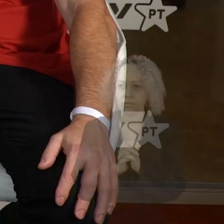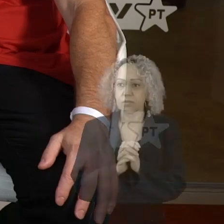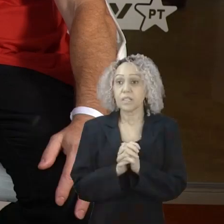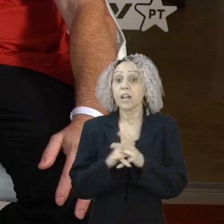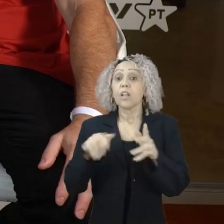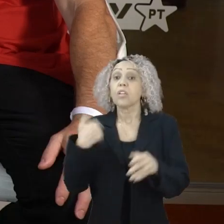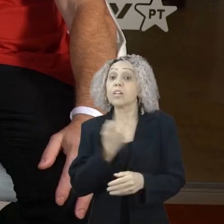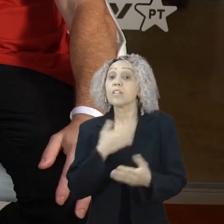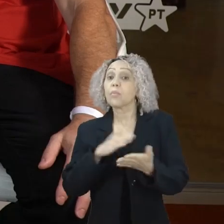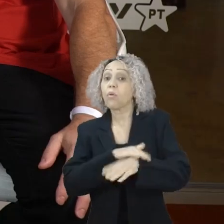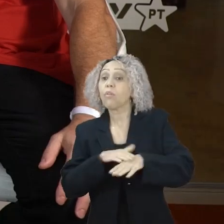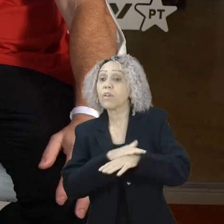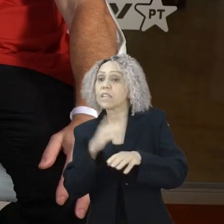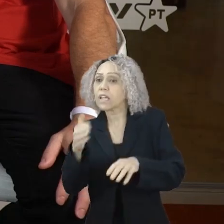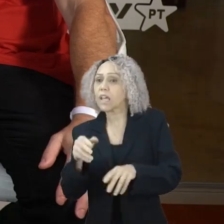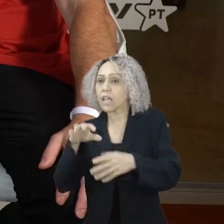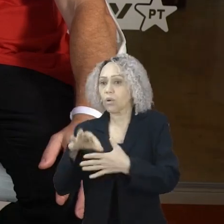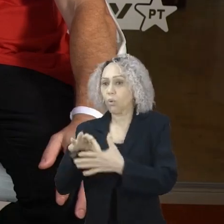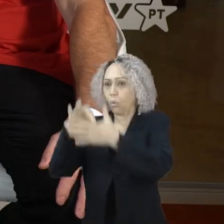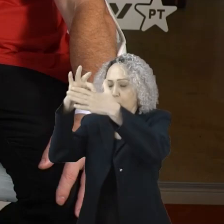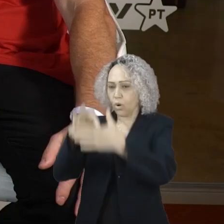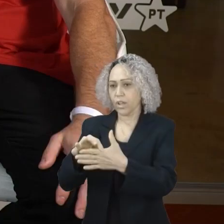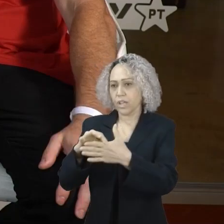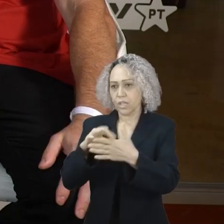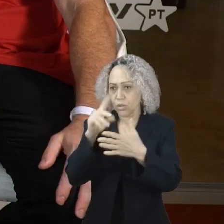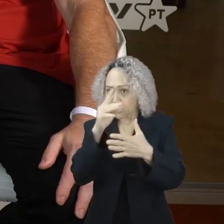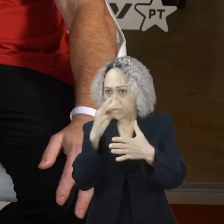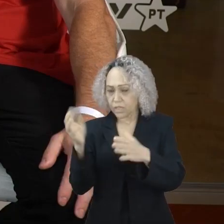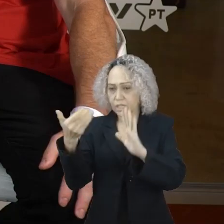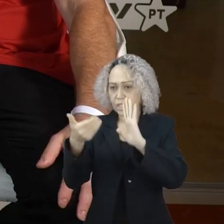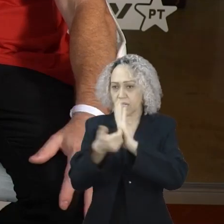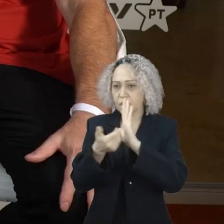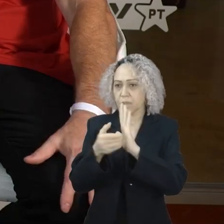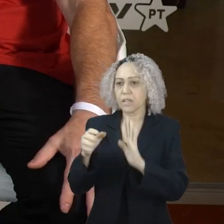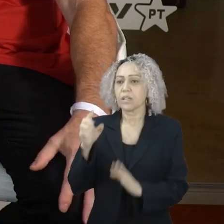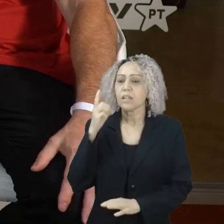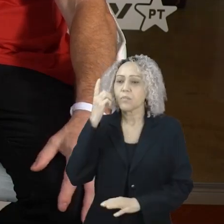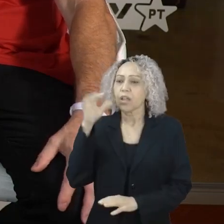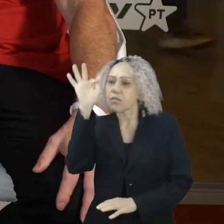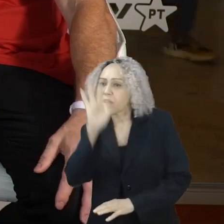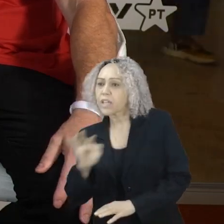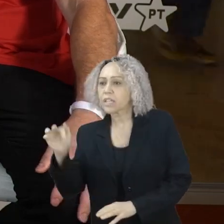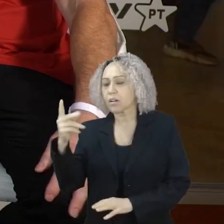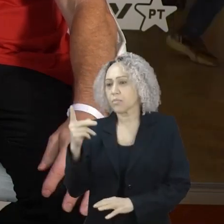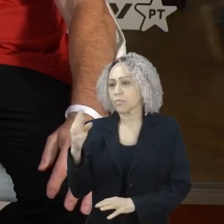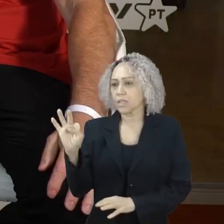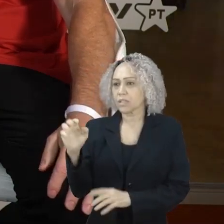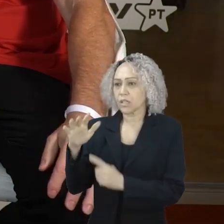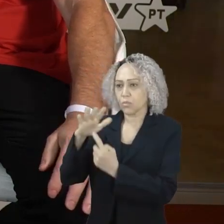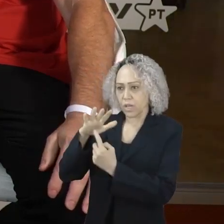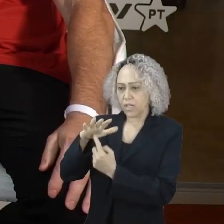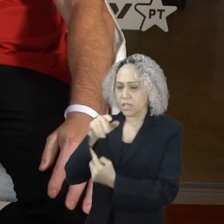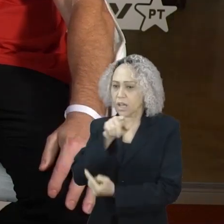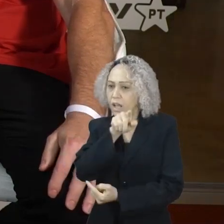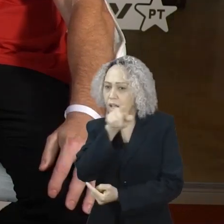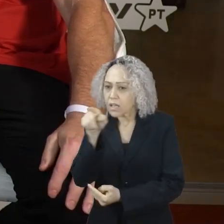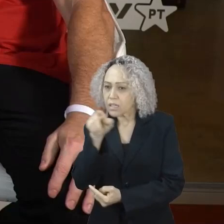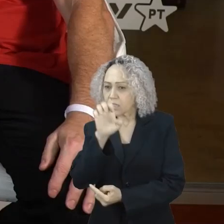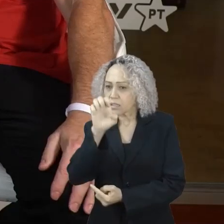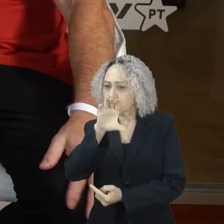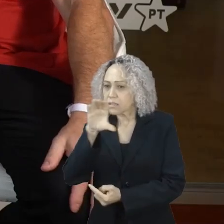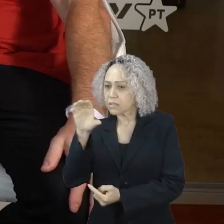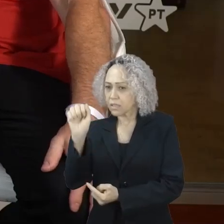A gente conversa agora com o líder da bancada do PT na Câmara, deputado federal pelo PT do Paraná, Zeca Dirceu. Boa tarde, líder.